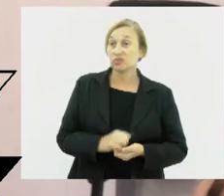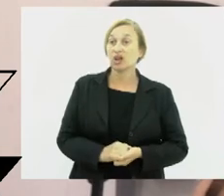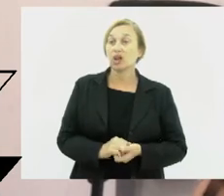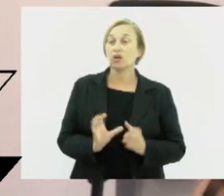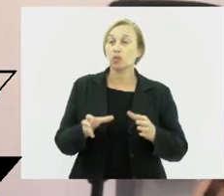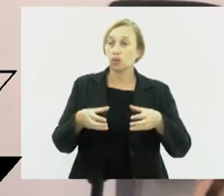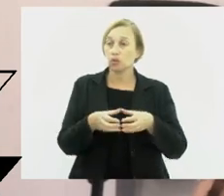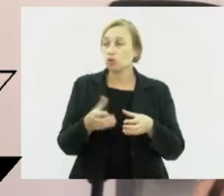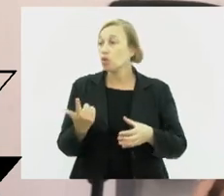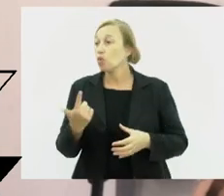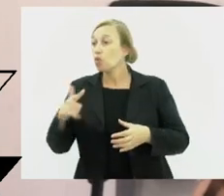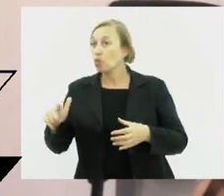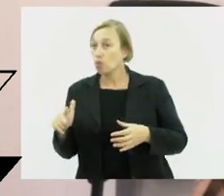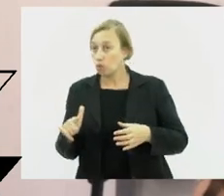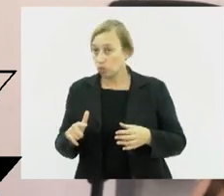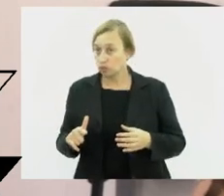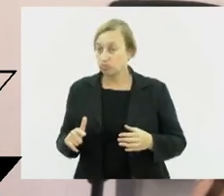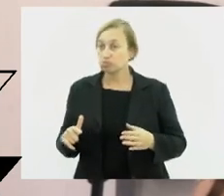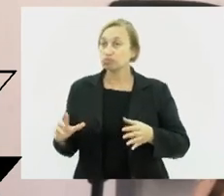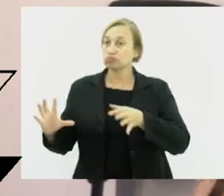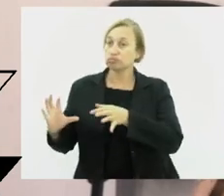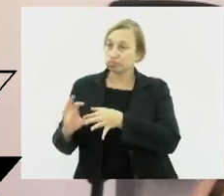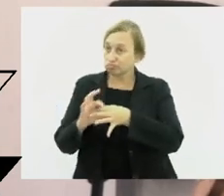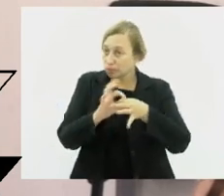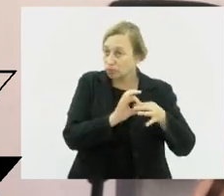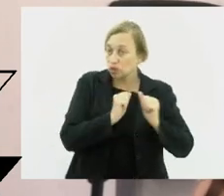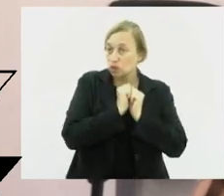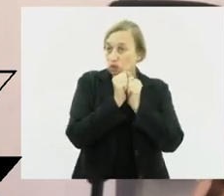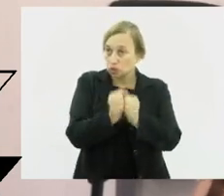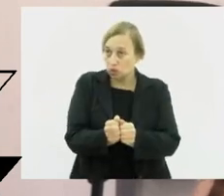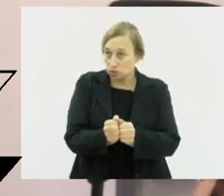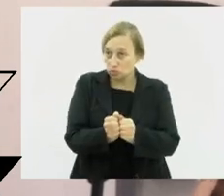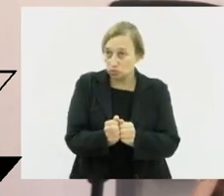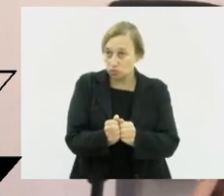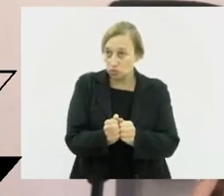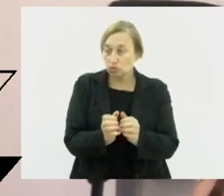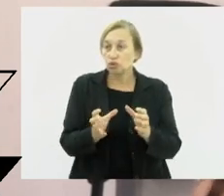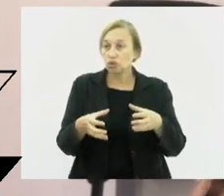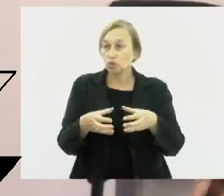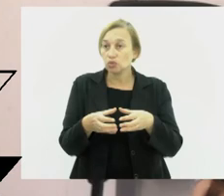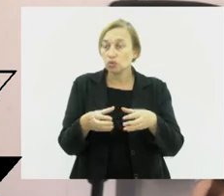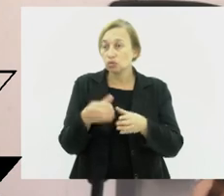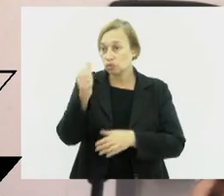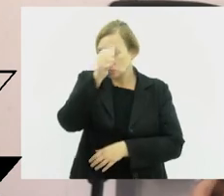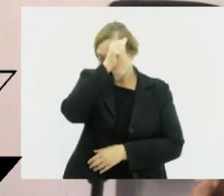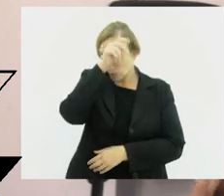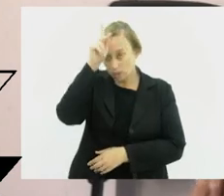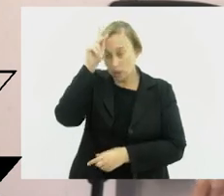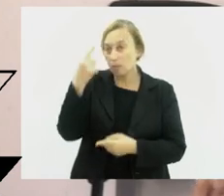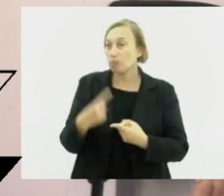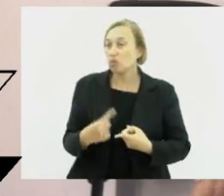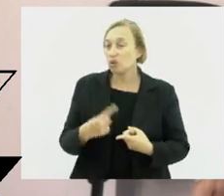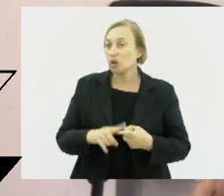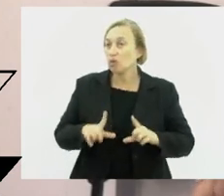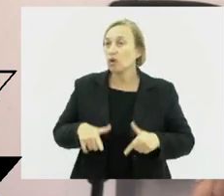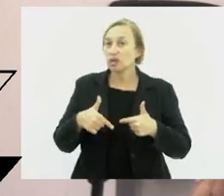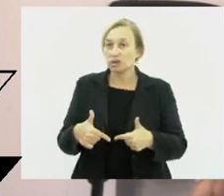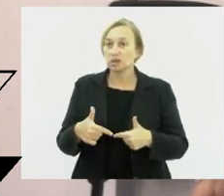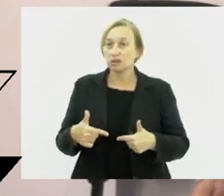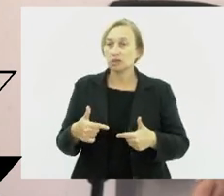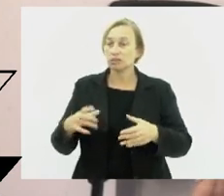dizer, outros encontros no sentido de que a gente junte os órgãos de proteção animal municipais, porque as ações têm que